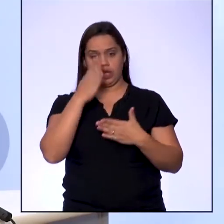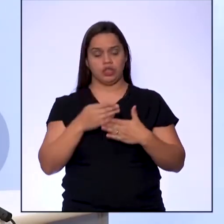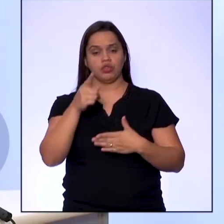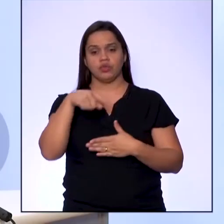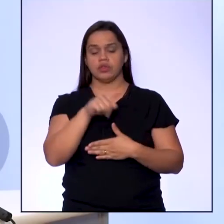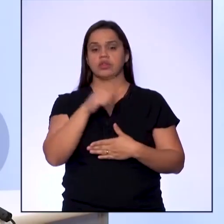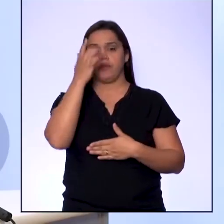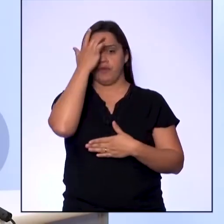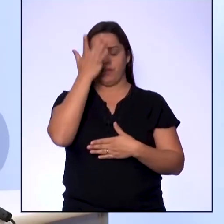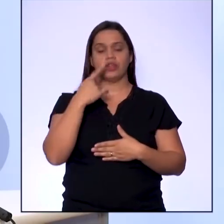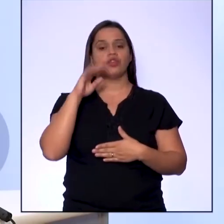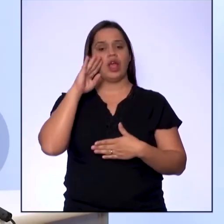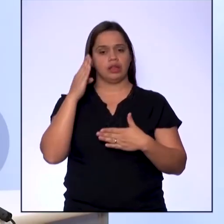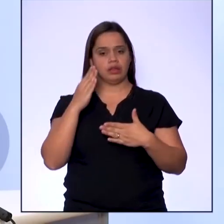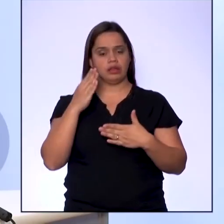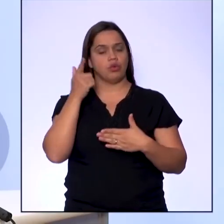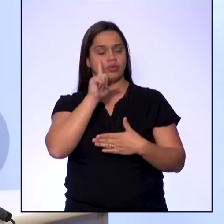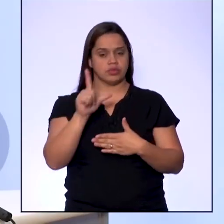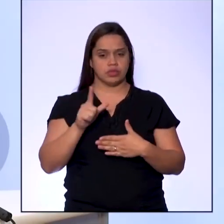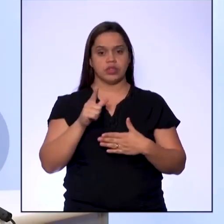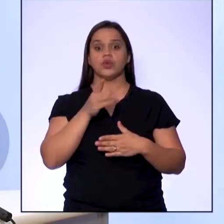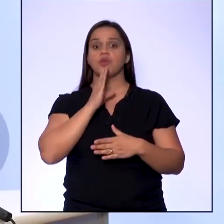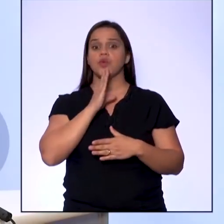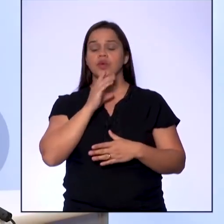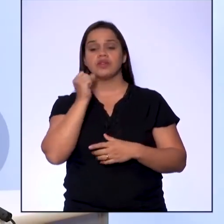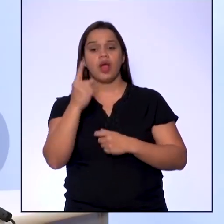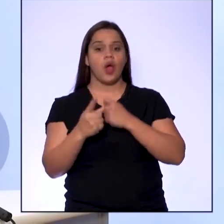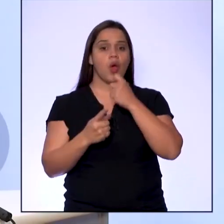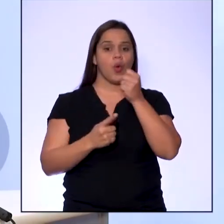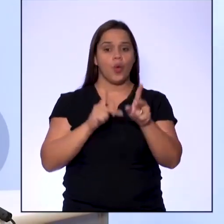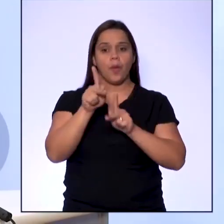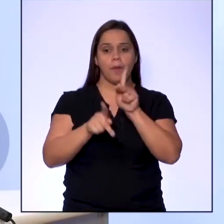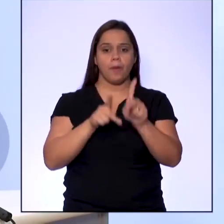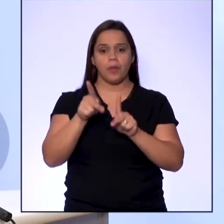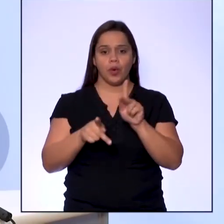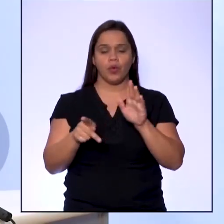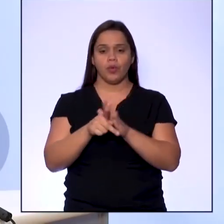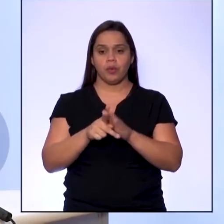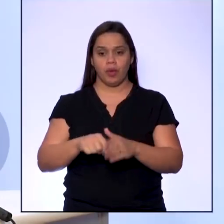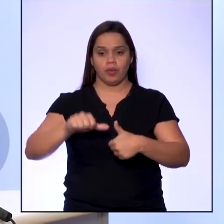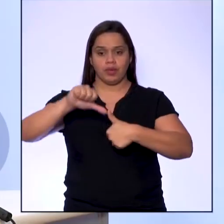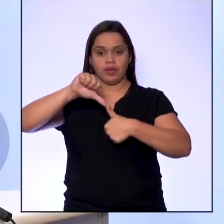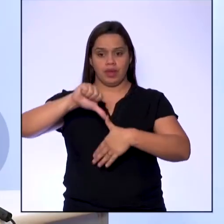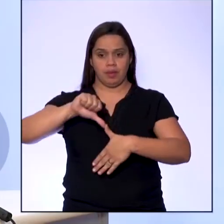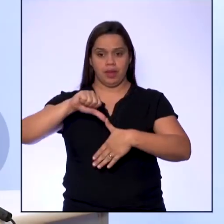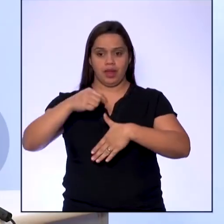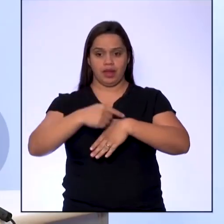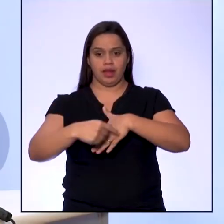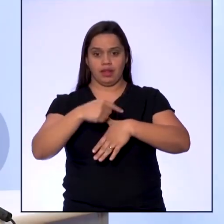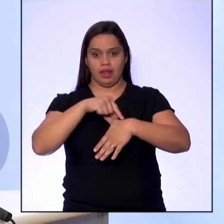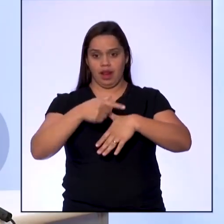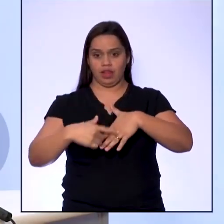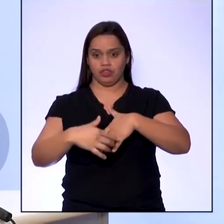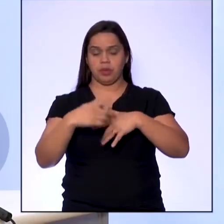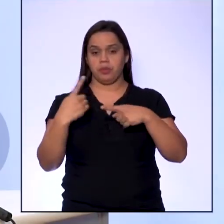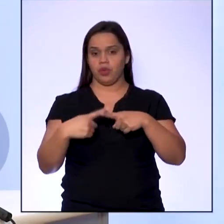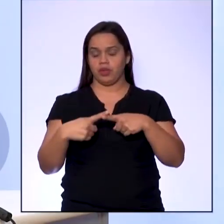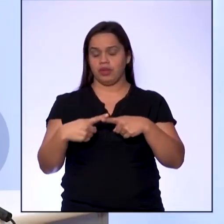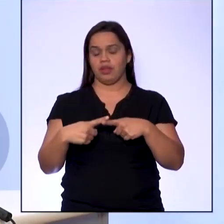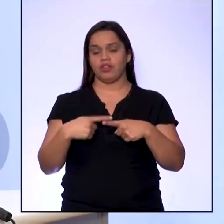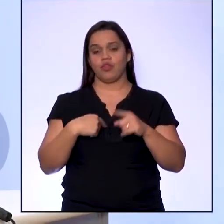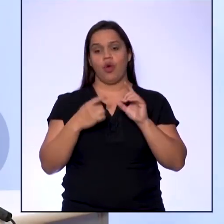ela pertence à civilização asteca, que está localizada no México, lá na região da América do